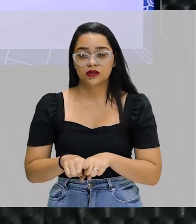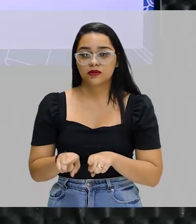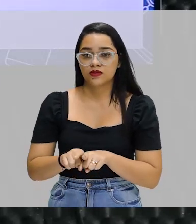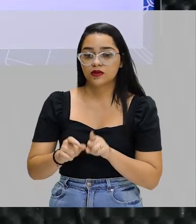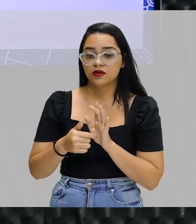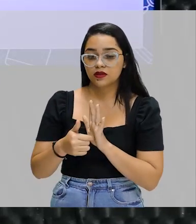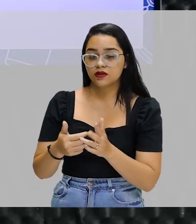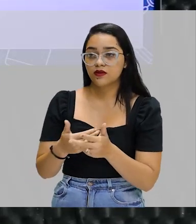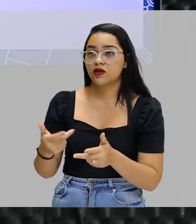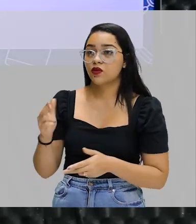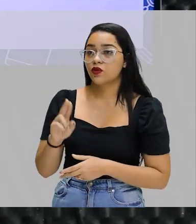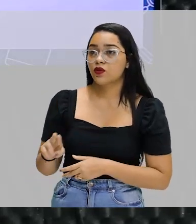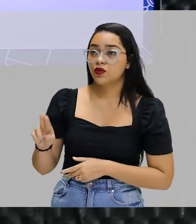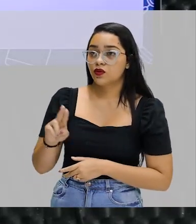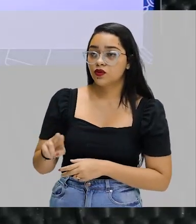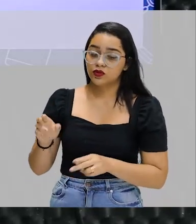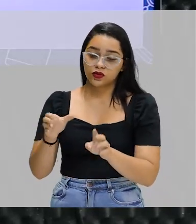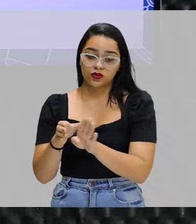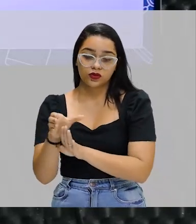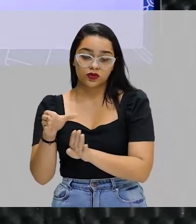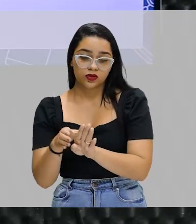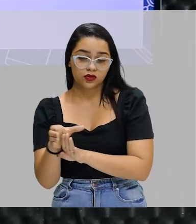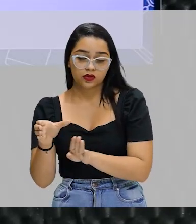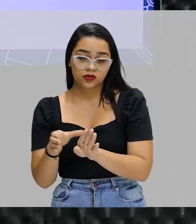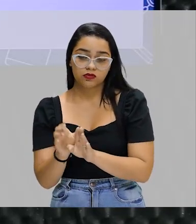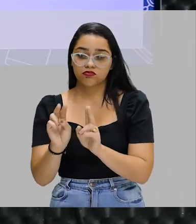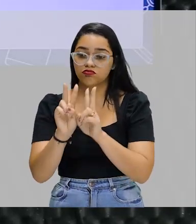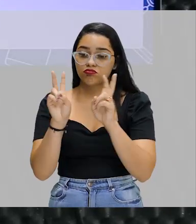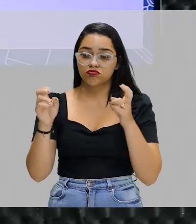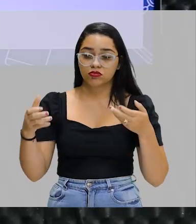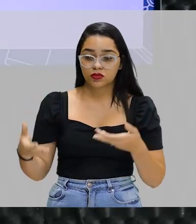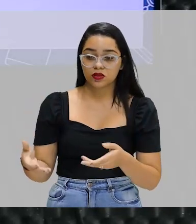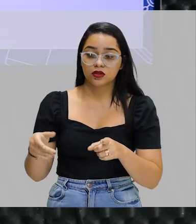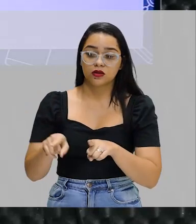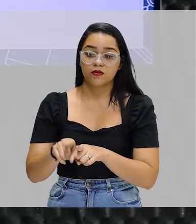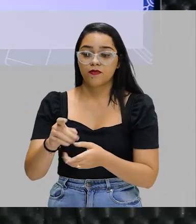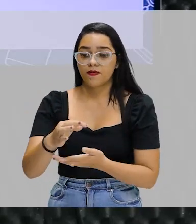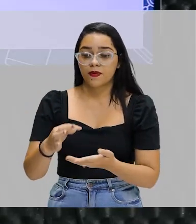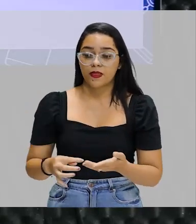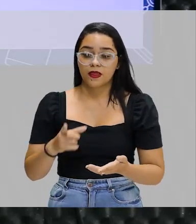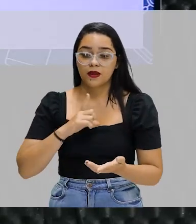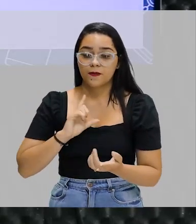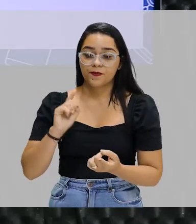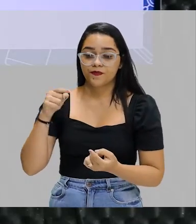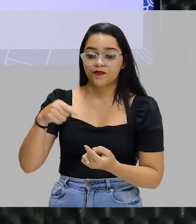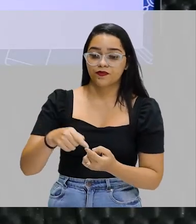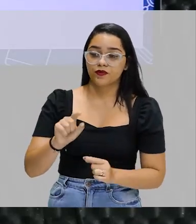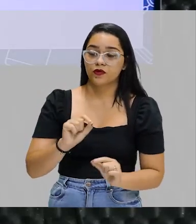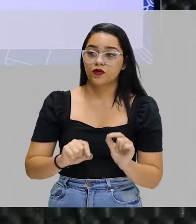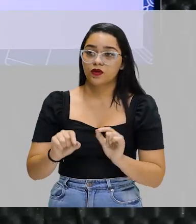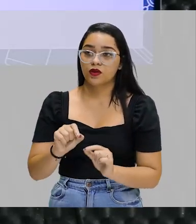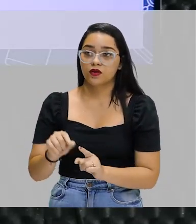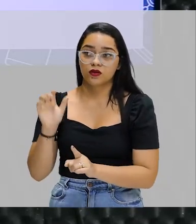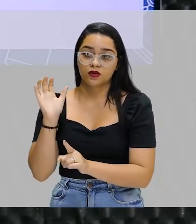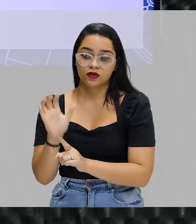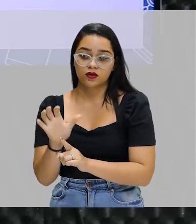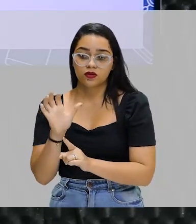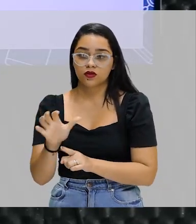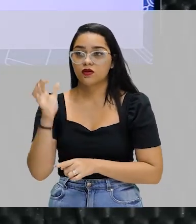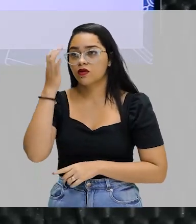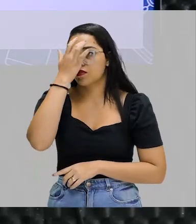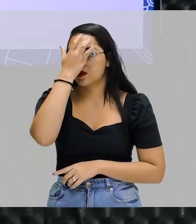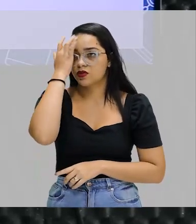oferecer instruções, orientações sobre algo. O texto pode ter como objetivo persuadir